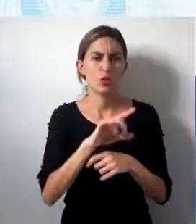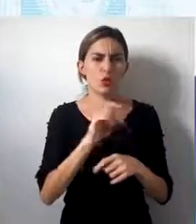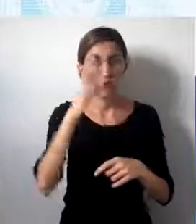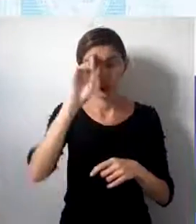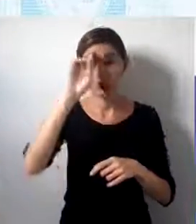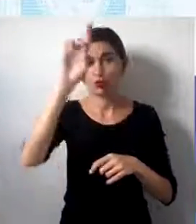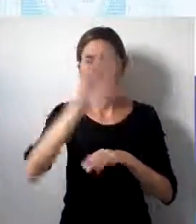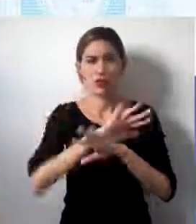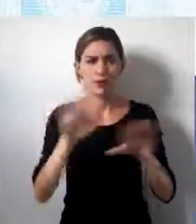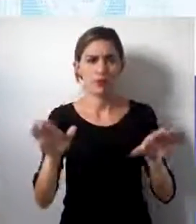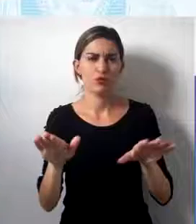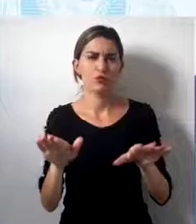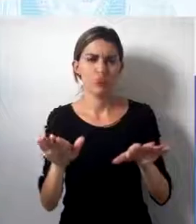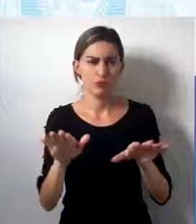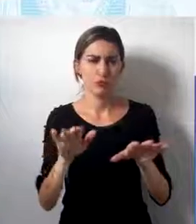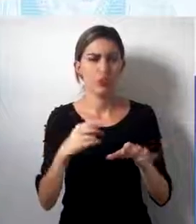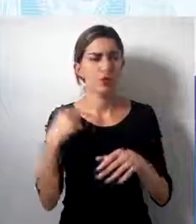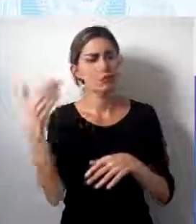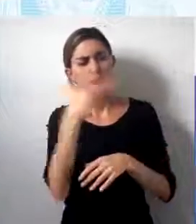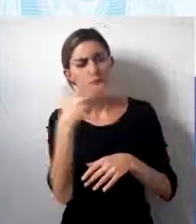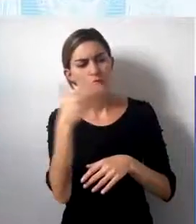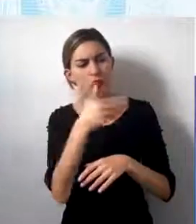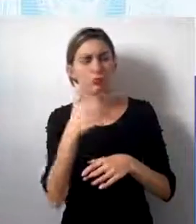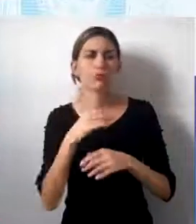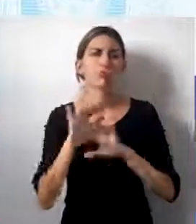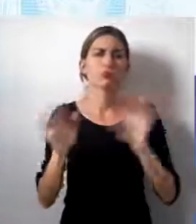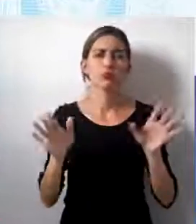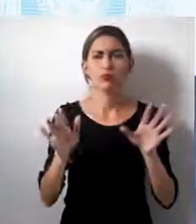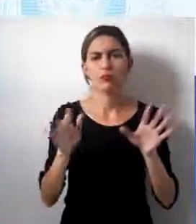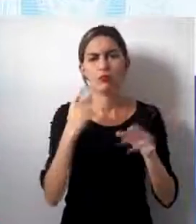eram senhores que estavam residindo